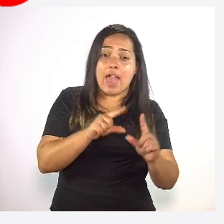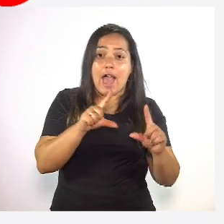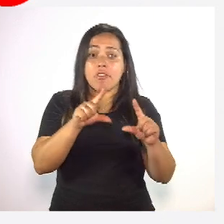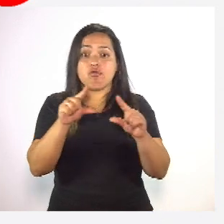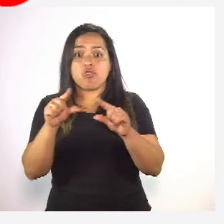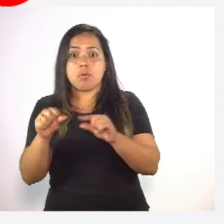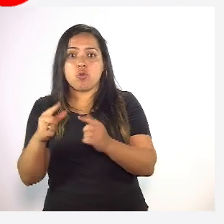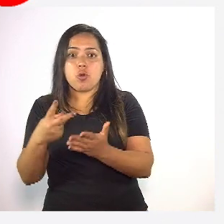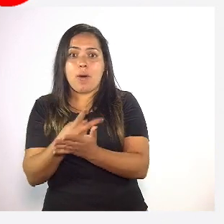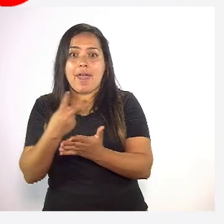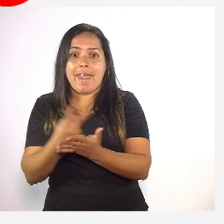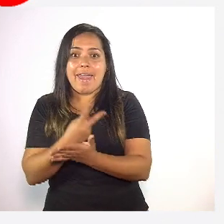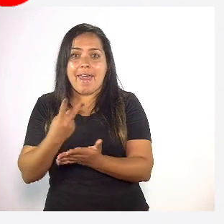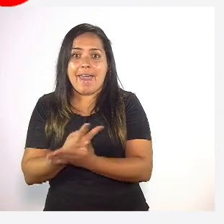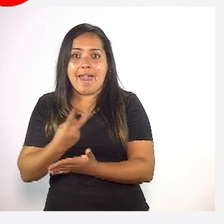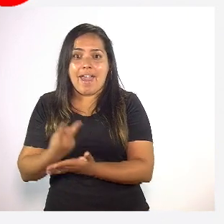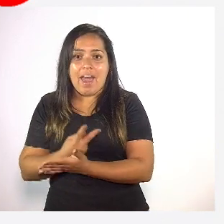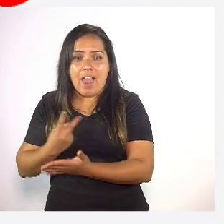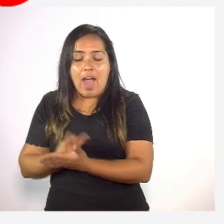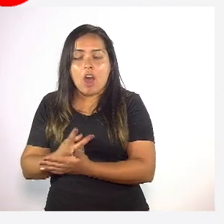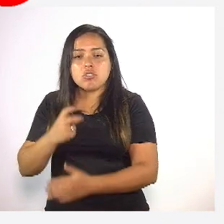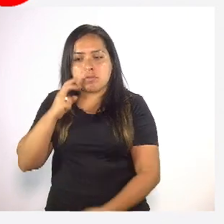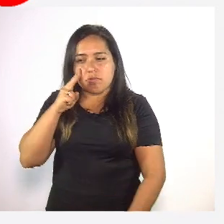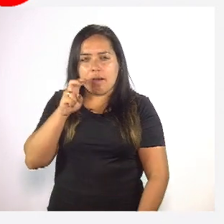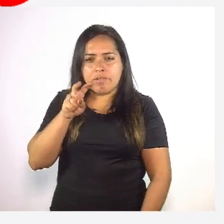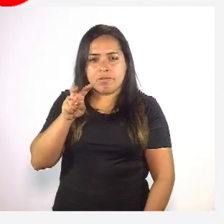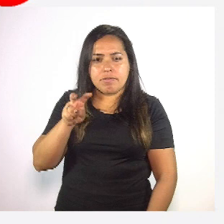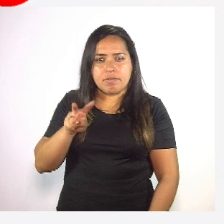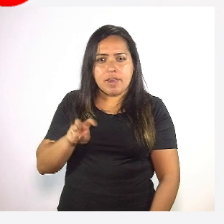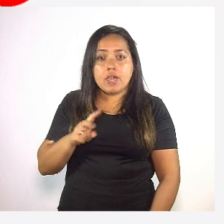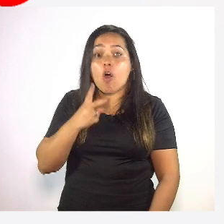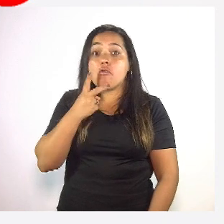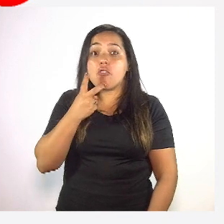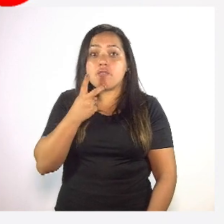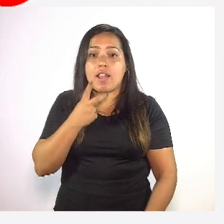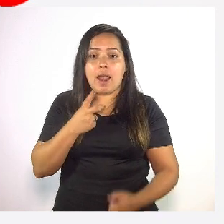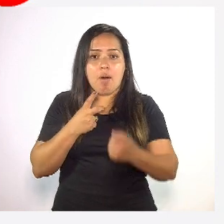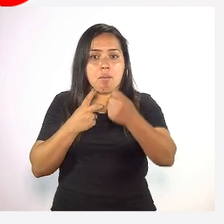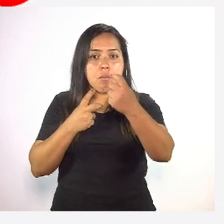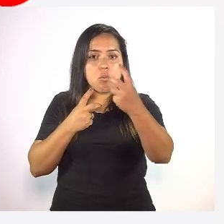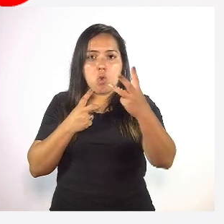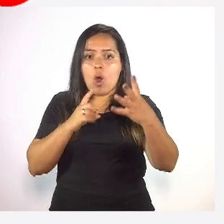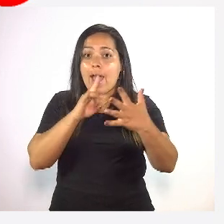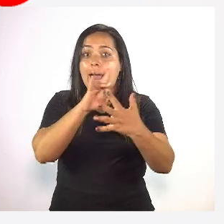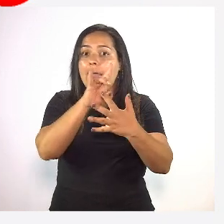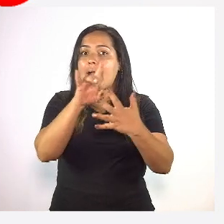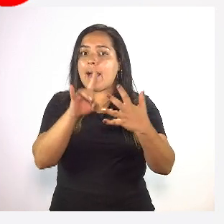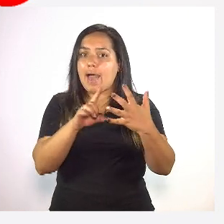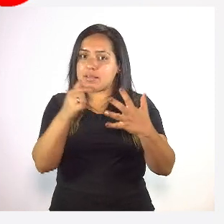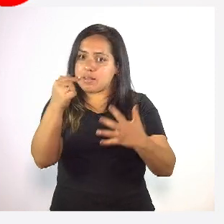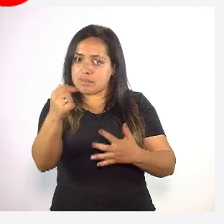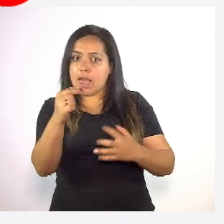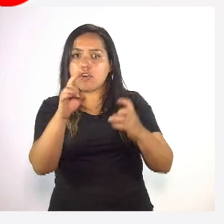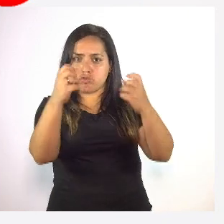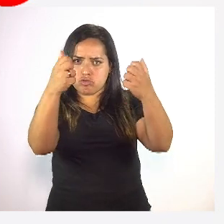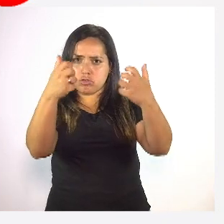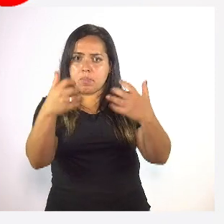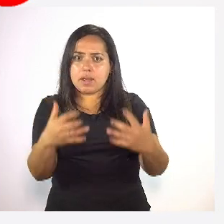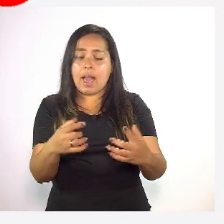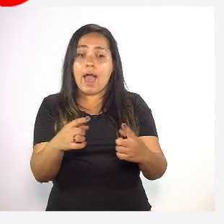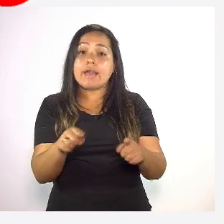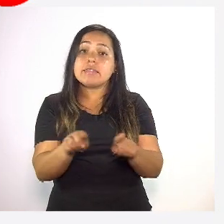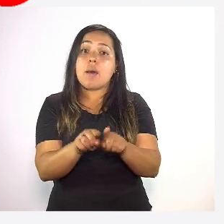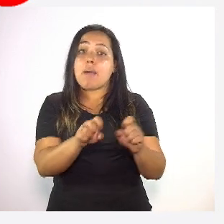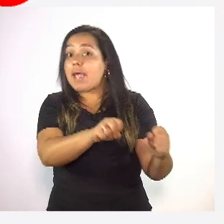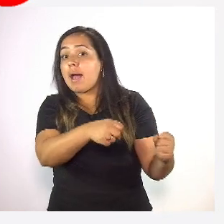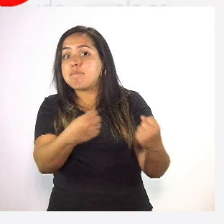número de irregularidades, aí eu passarei por cada uma dessas irregularidades, a sua potência vem diminuindo. Vou começar